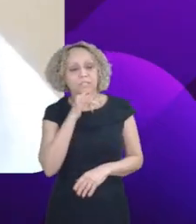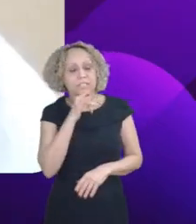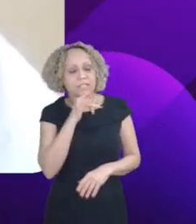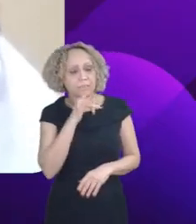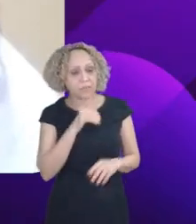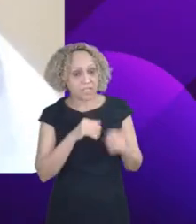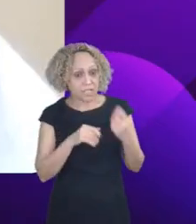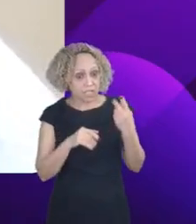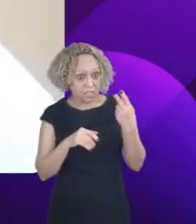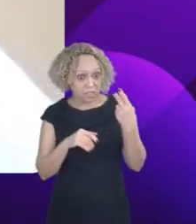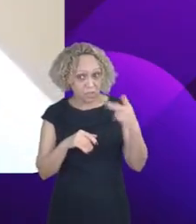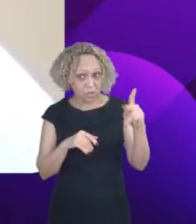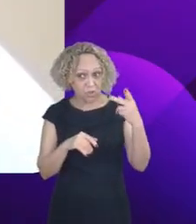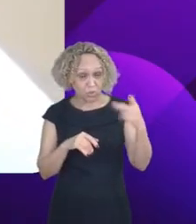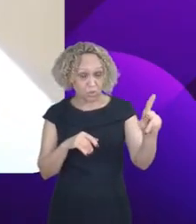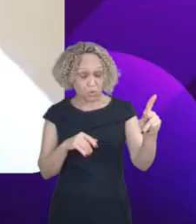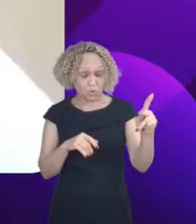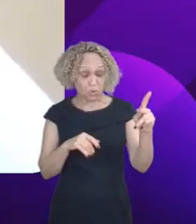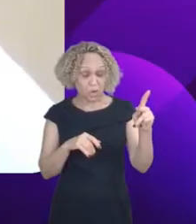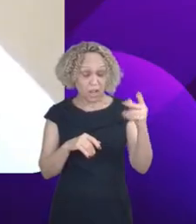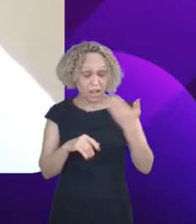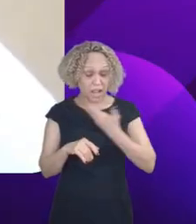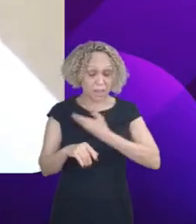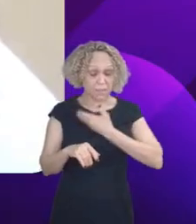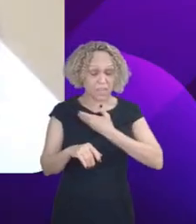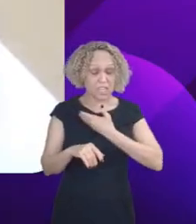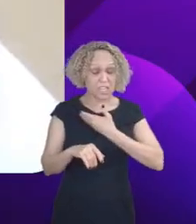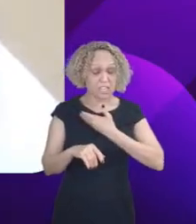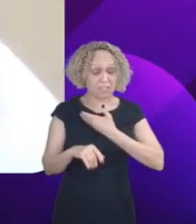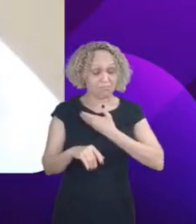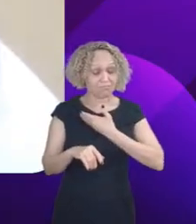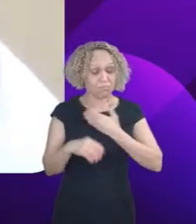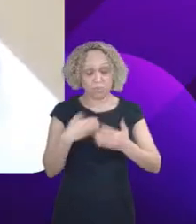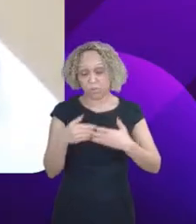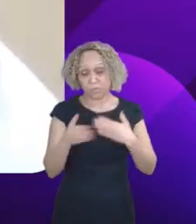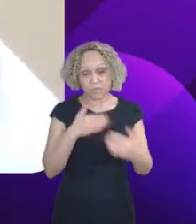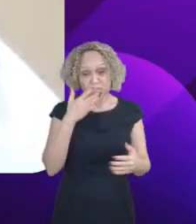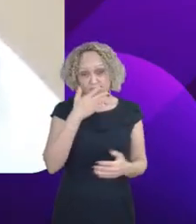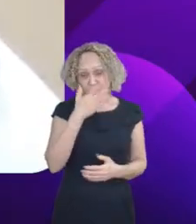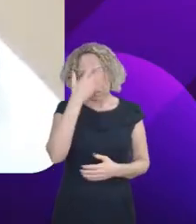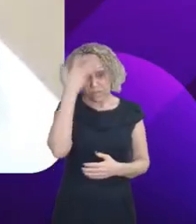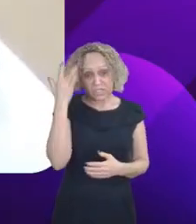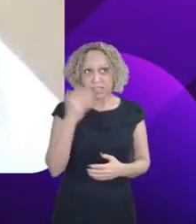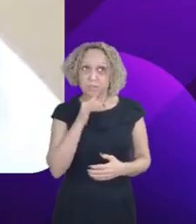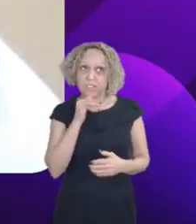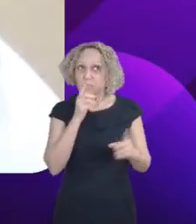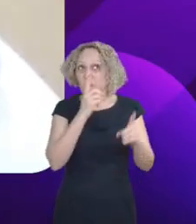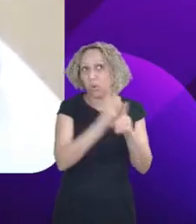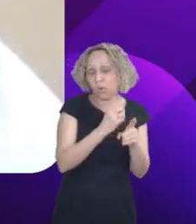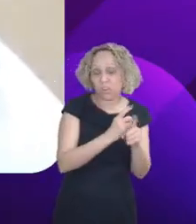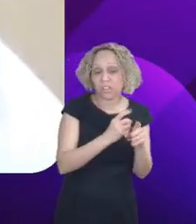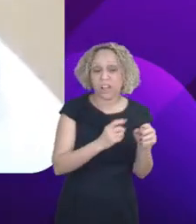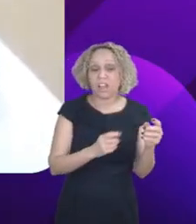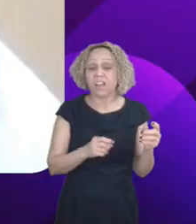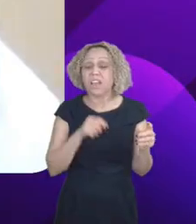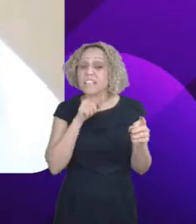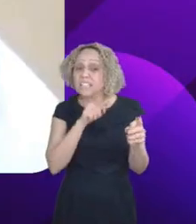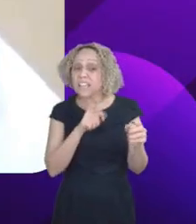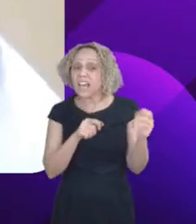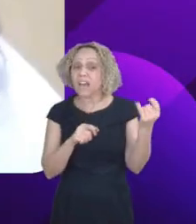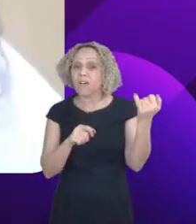bateu, nunca foi a primeira vez. Mas o que é que a gente tem que fazer nesses casos? Eu acredito que a gente tem que